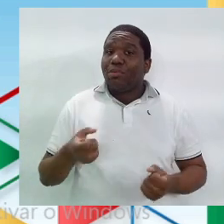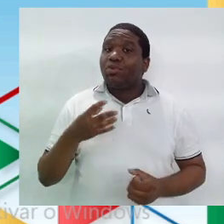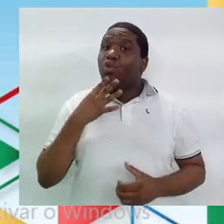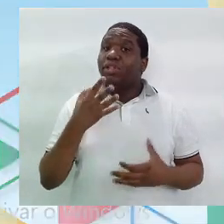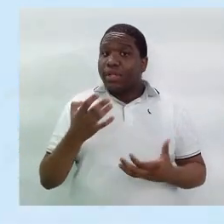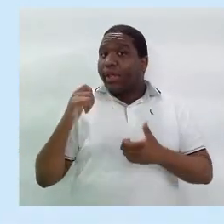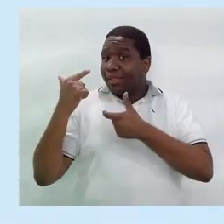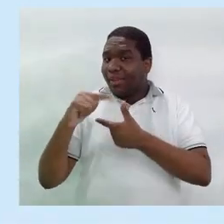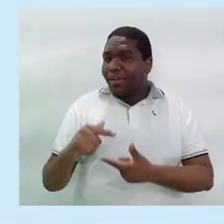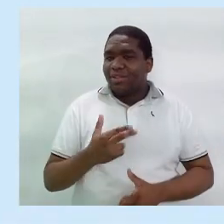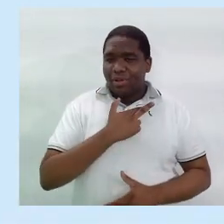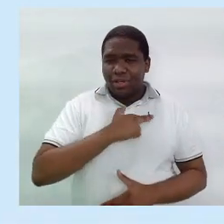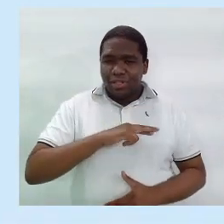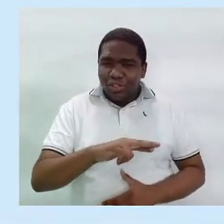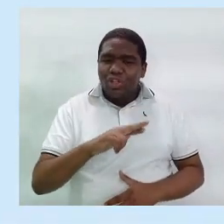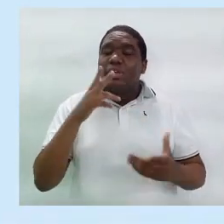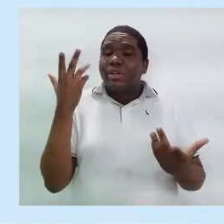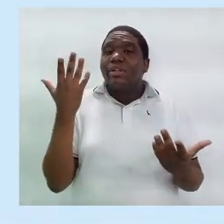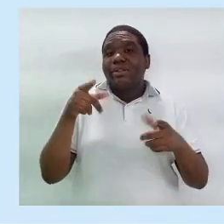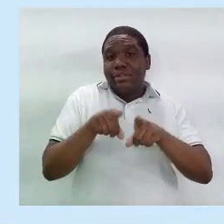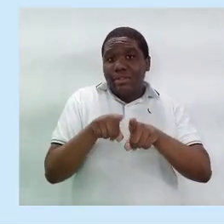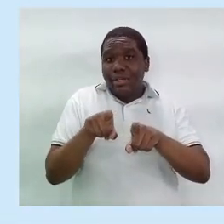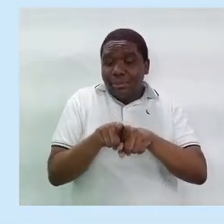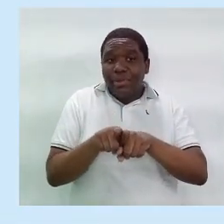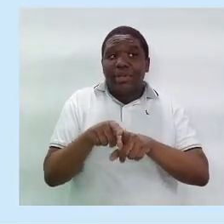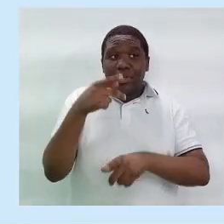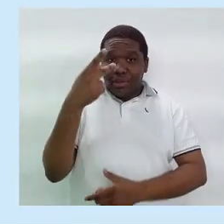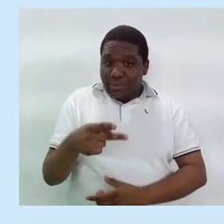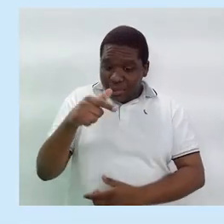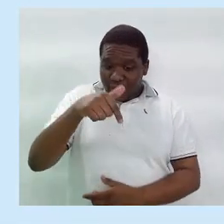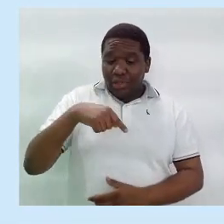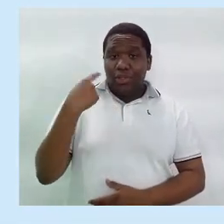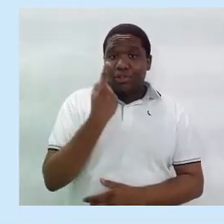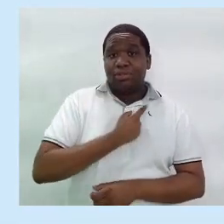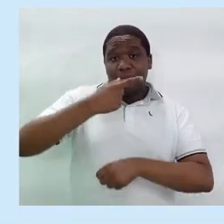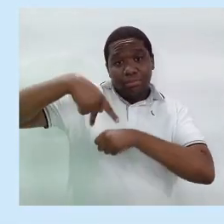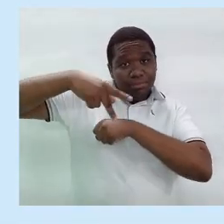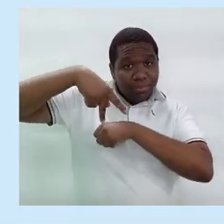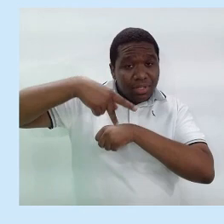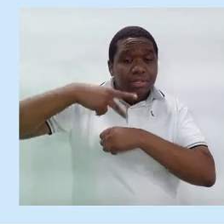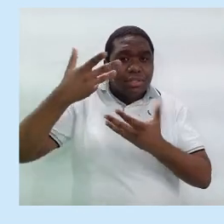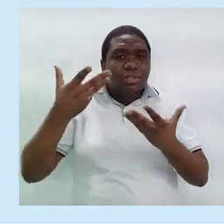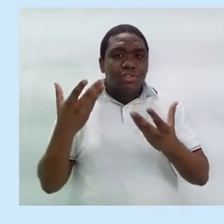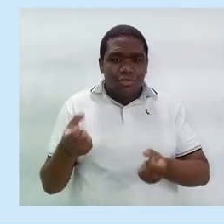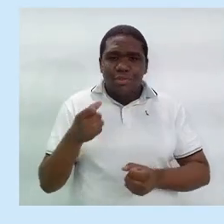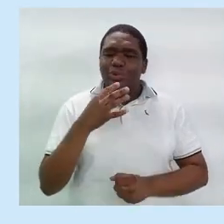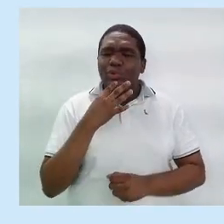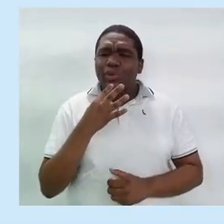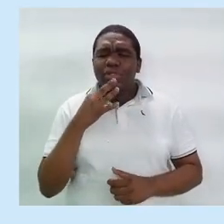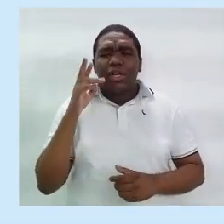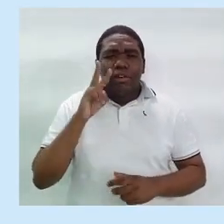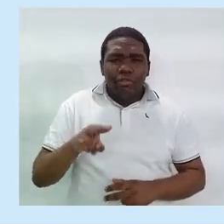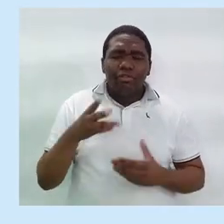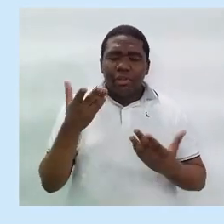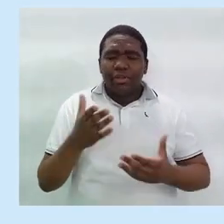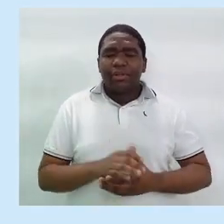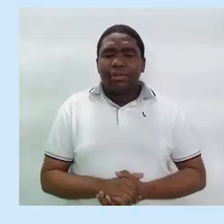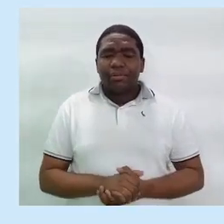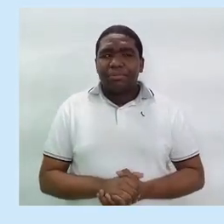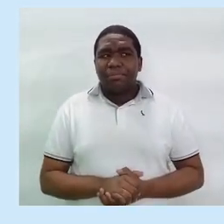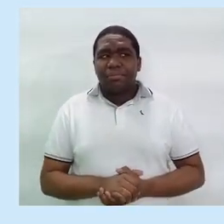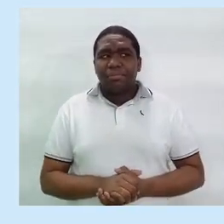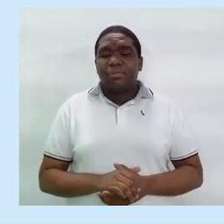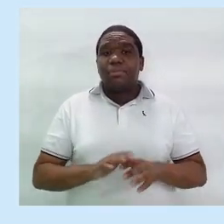tradição religiosa e também ela aqui em nosso país. Vamos conhecê-la? Vamos ver aqui. Mas